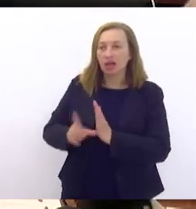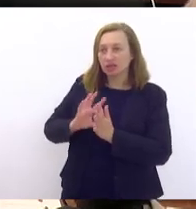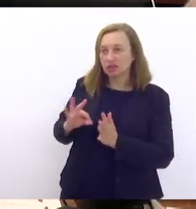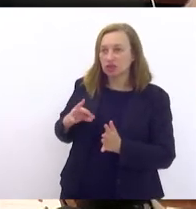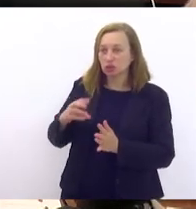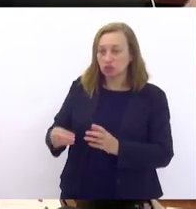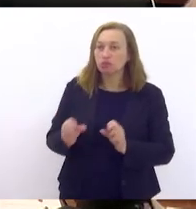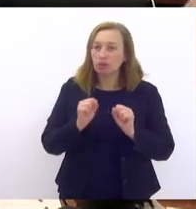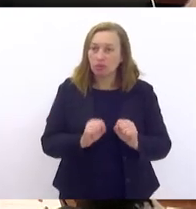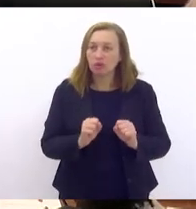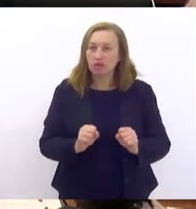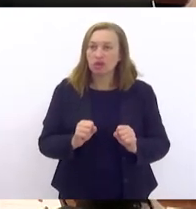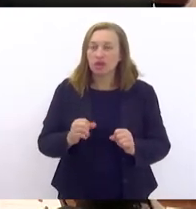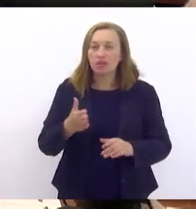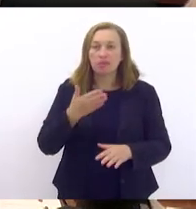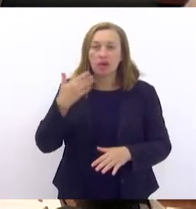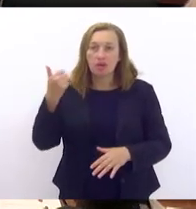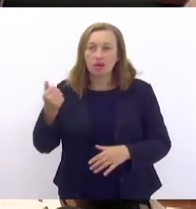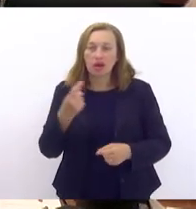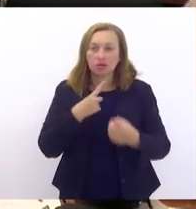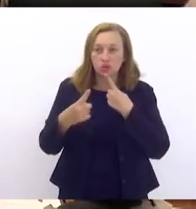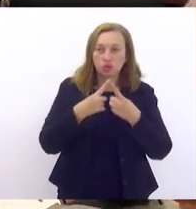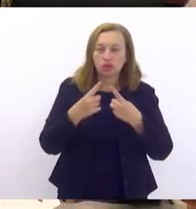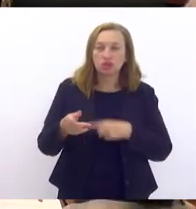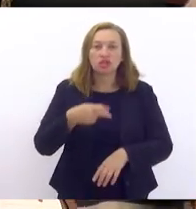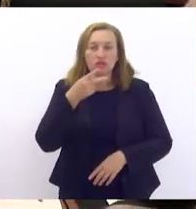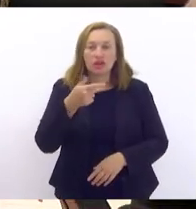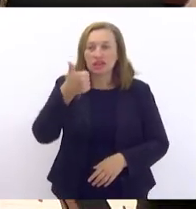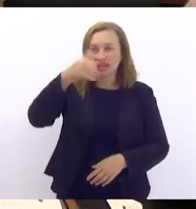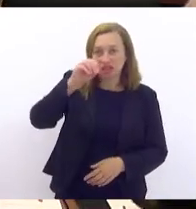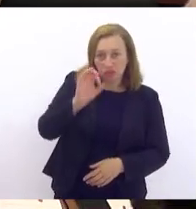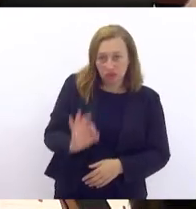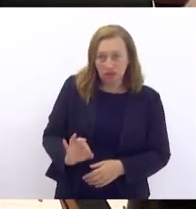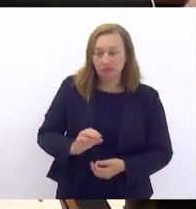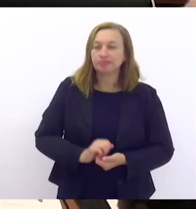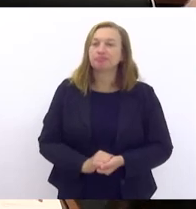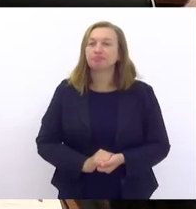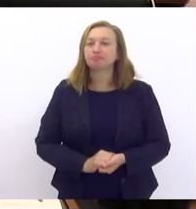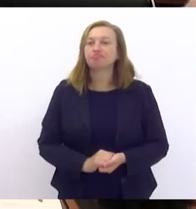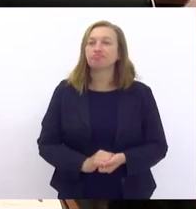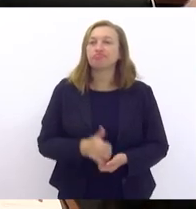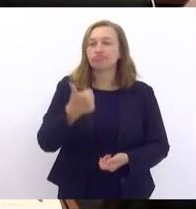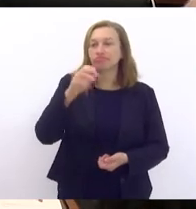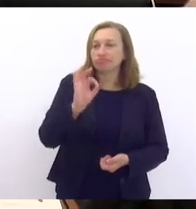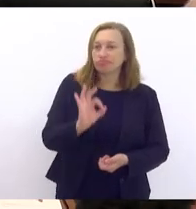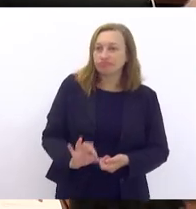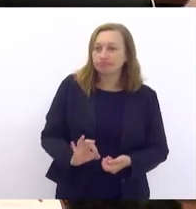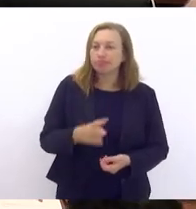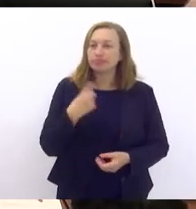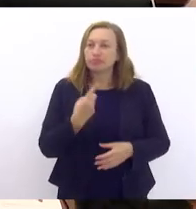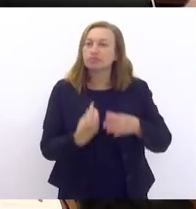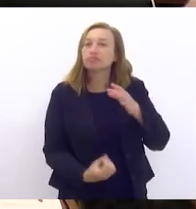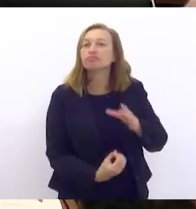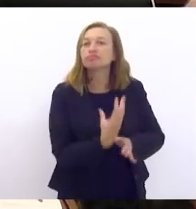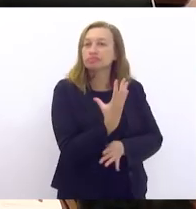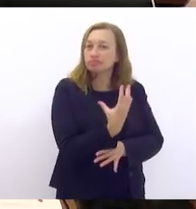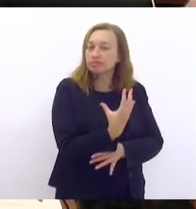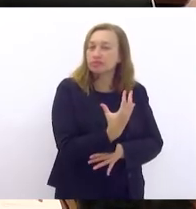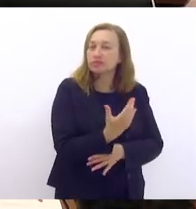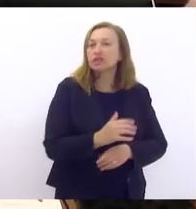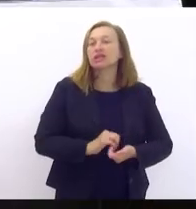para a gente poder enriquecer o debate quando a gente fala dos 10% 10% do que a gente produz